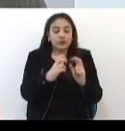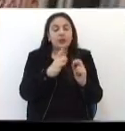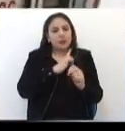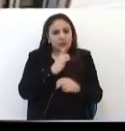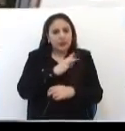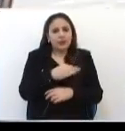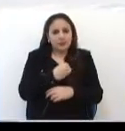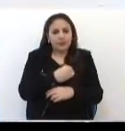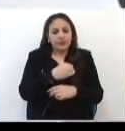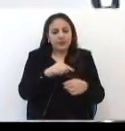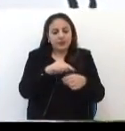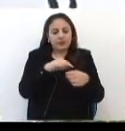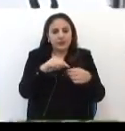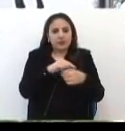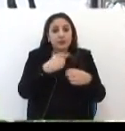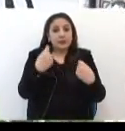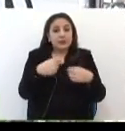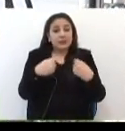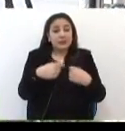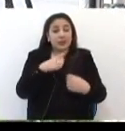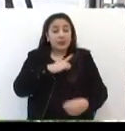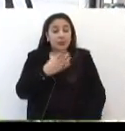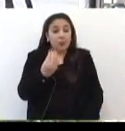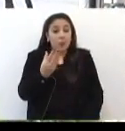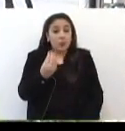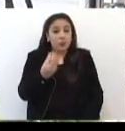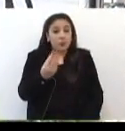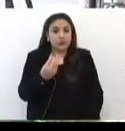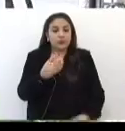estão andando pela cidade, né? Que oferecem